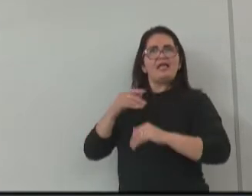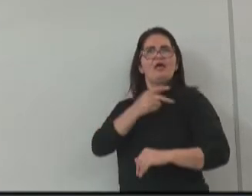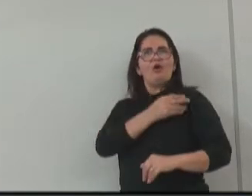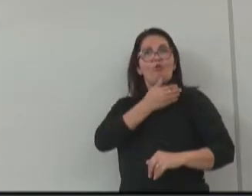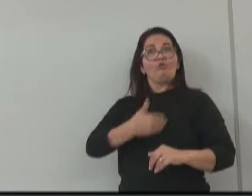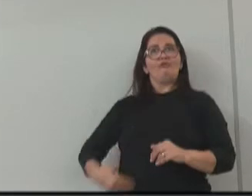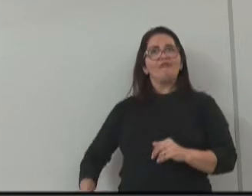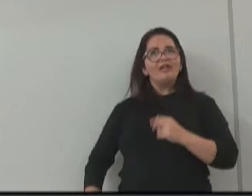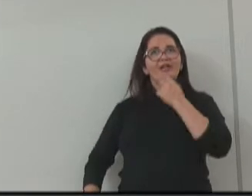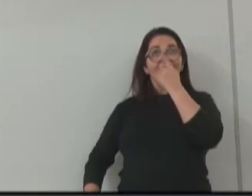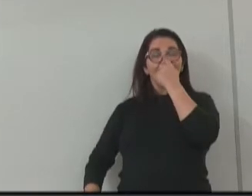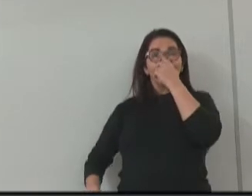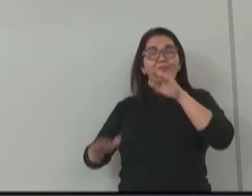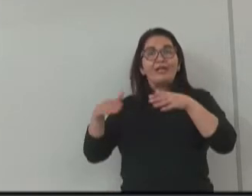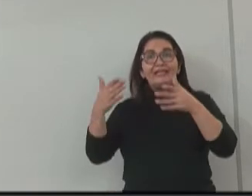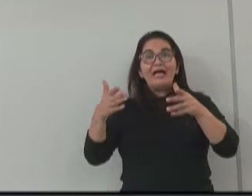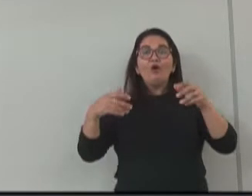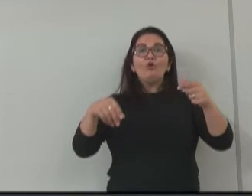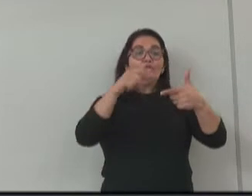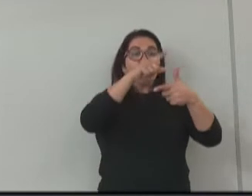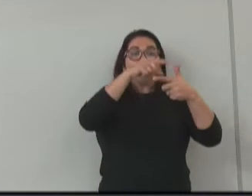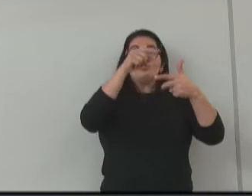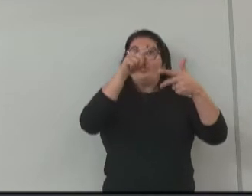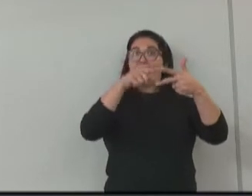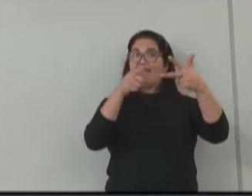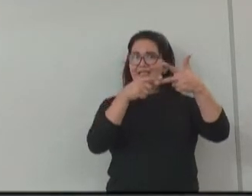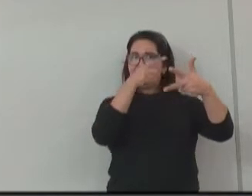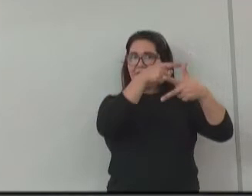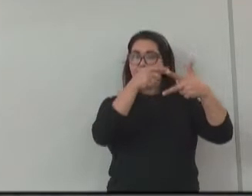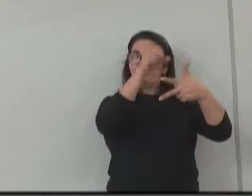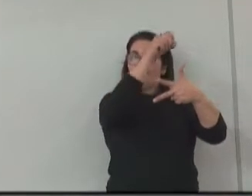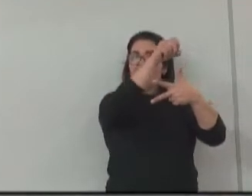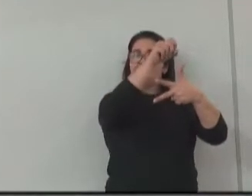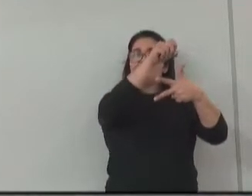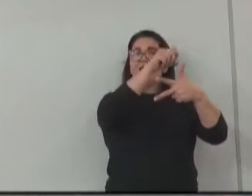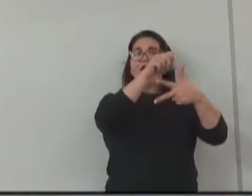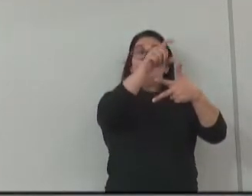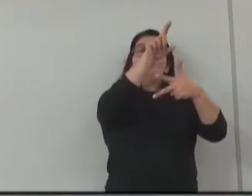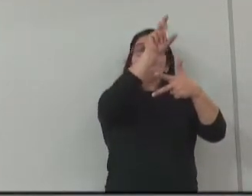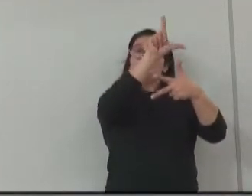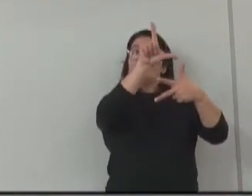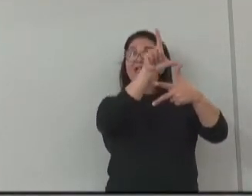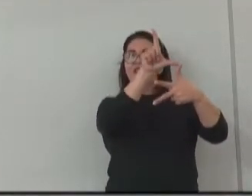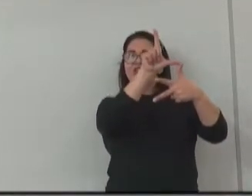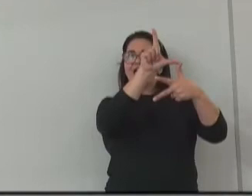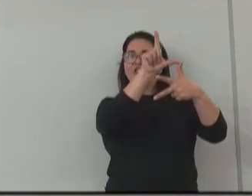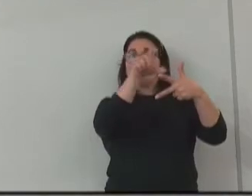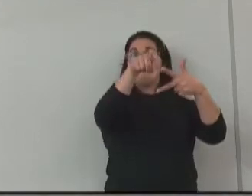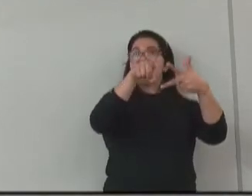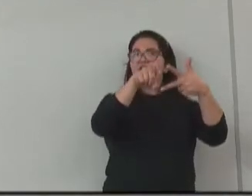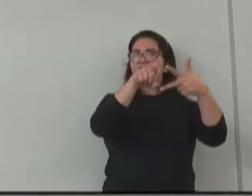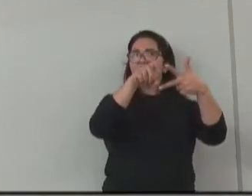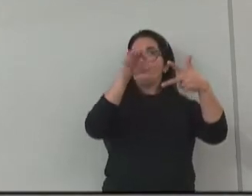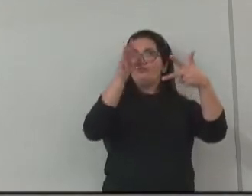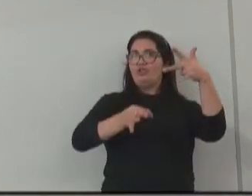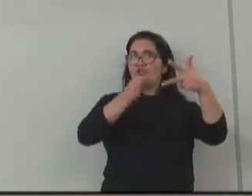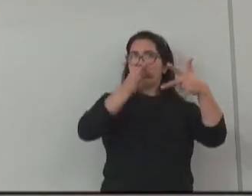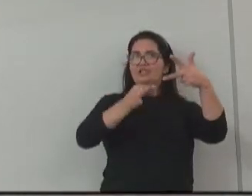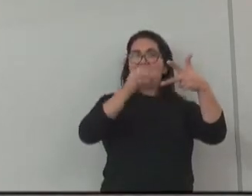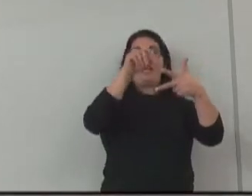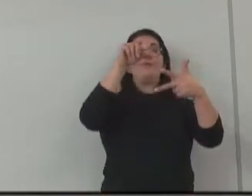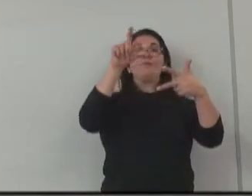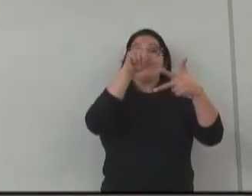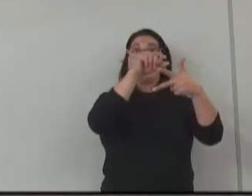encarregada de... O poder legislativo, ele tem a função de fazer as leis. O